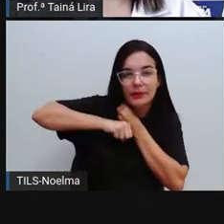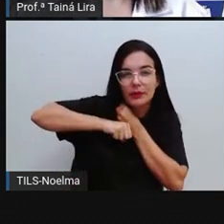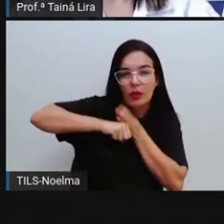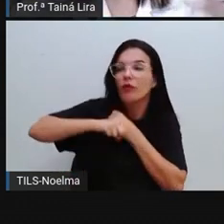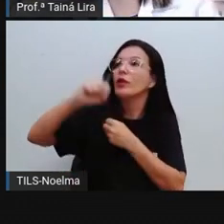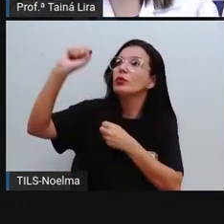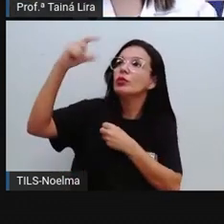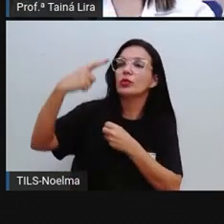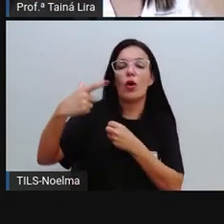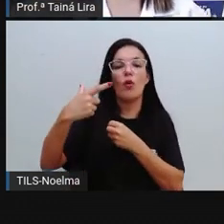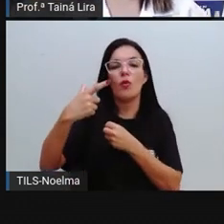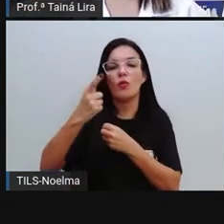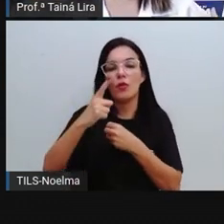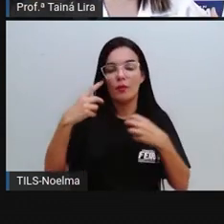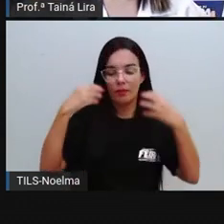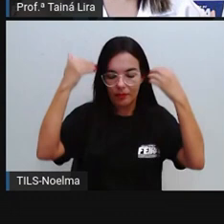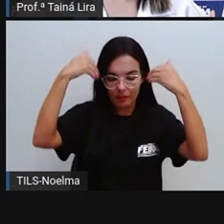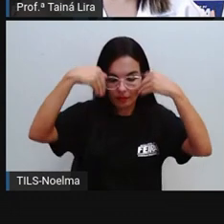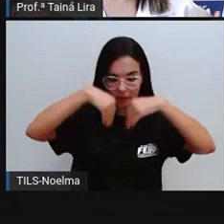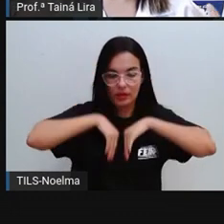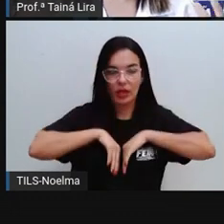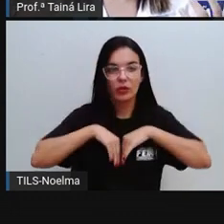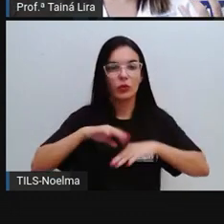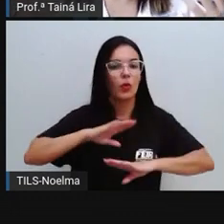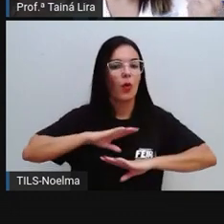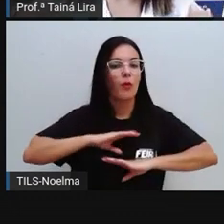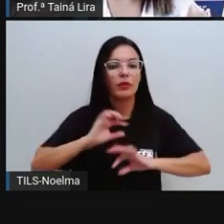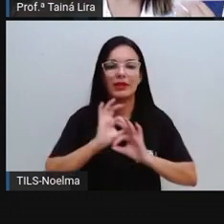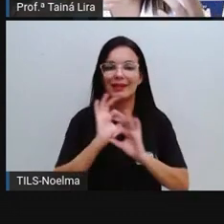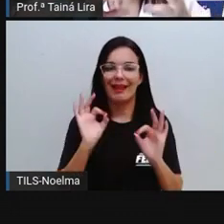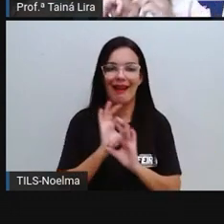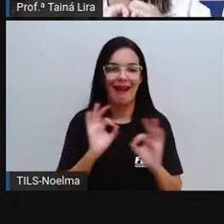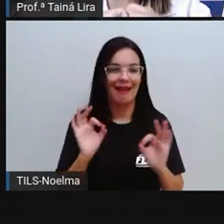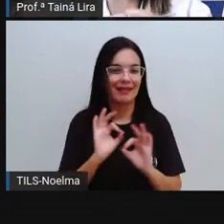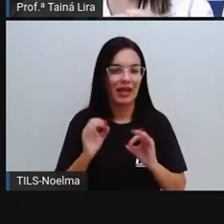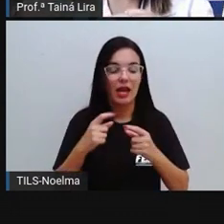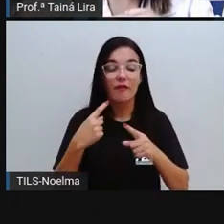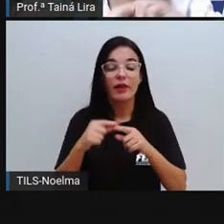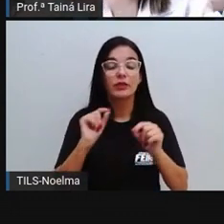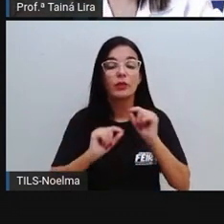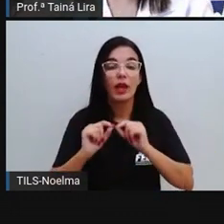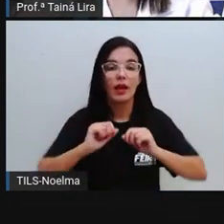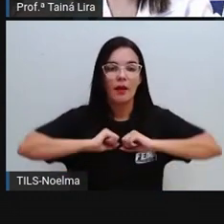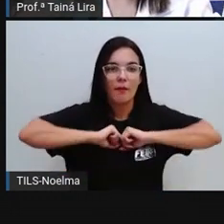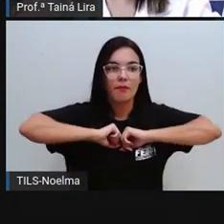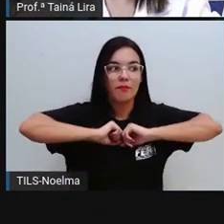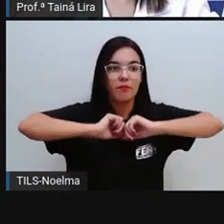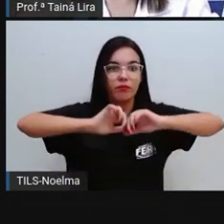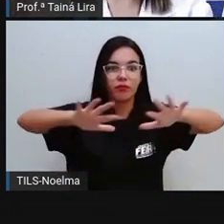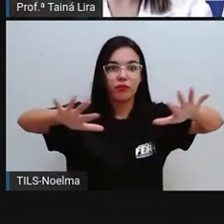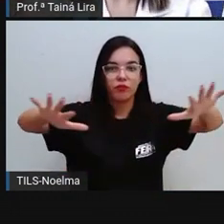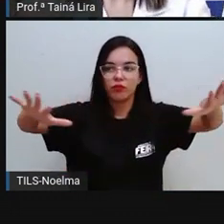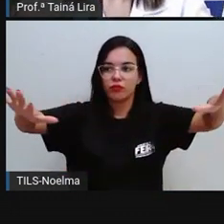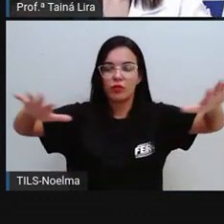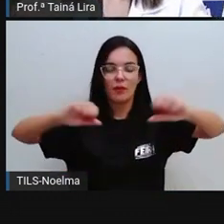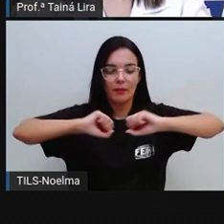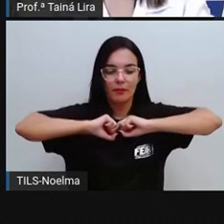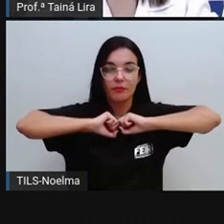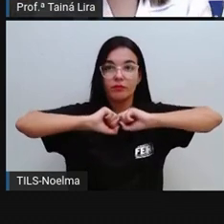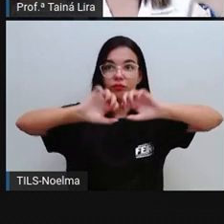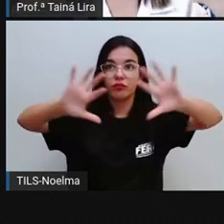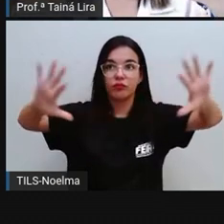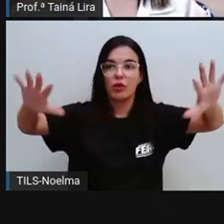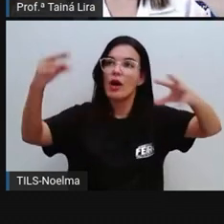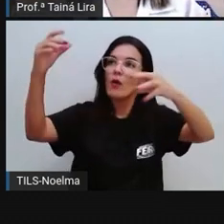do sol, e levar para o corpo do jogador. Ela não absorve o calor, ela vai refletir para o próprio ambiente. Então, esse